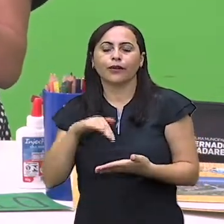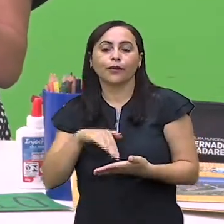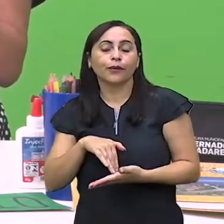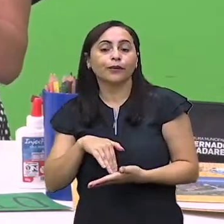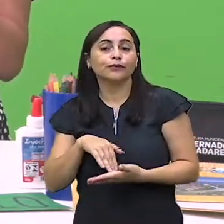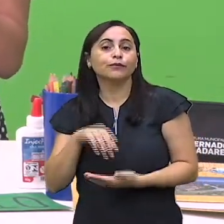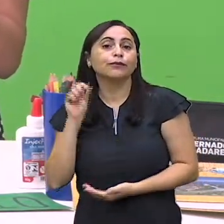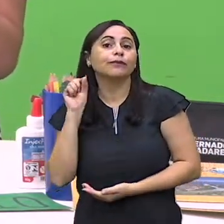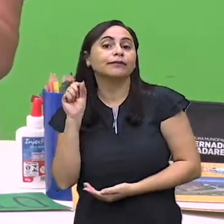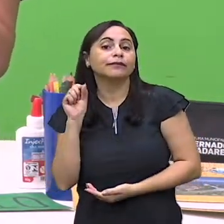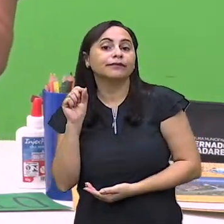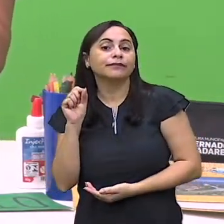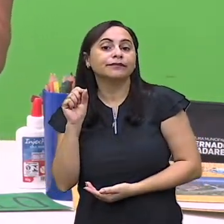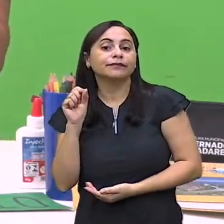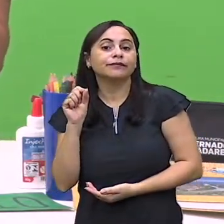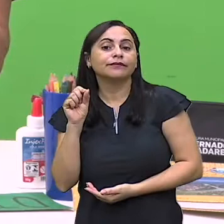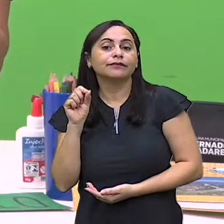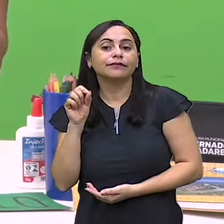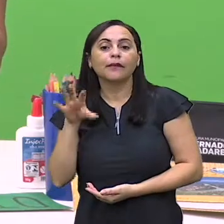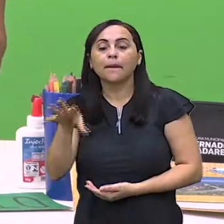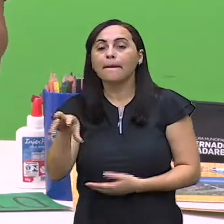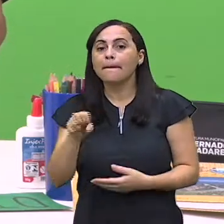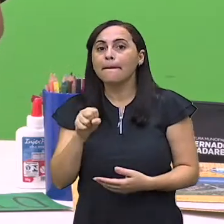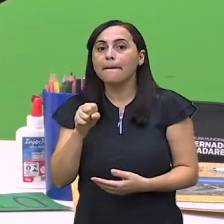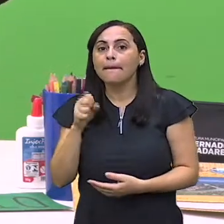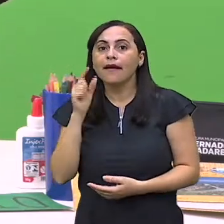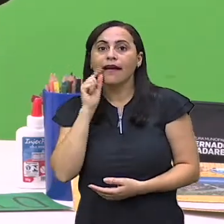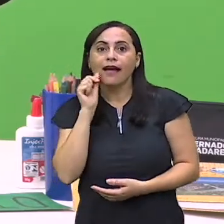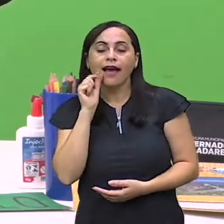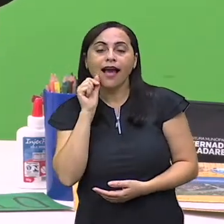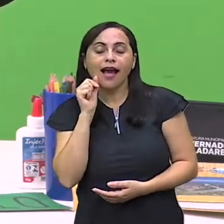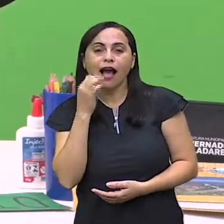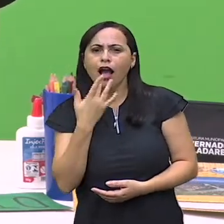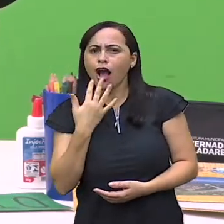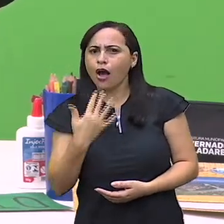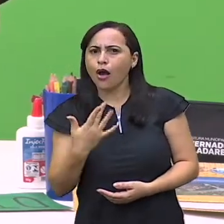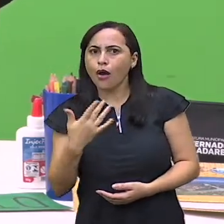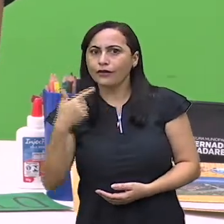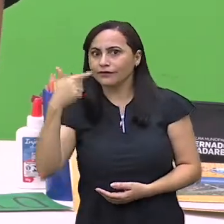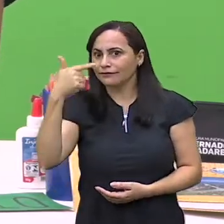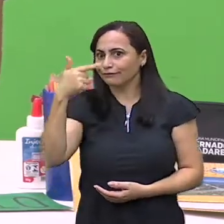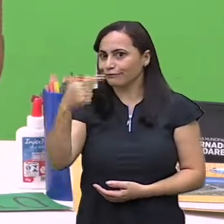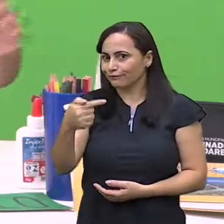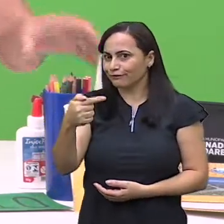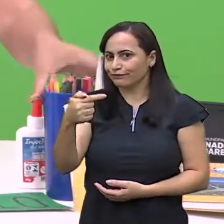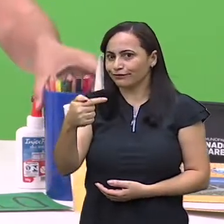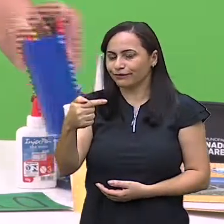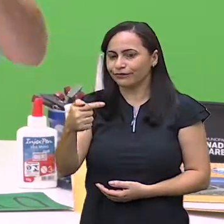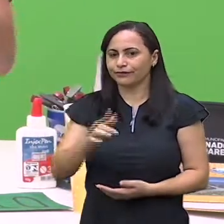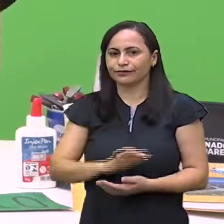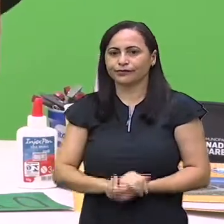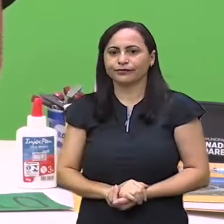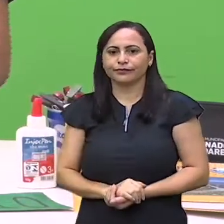importante, pegar lápis de cor. 7! 7 lápis de cor? Vamos lá, então.